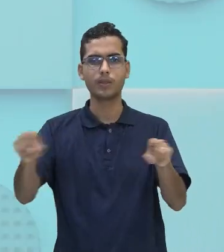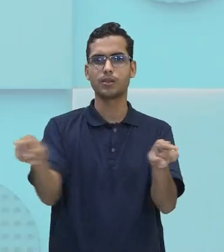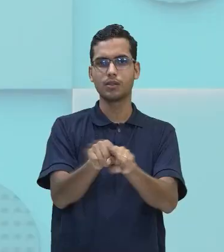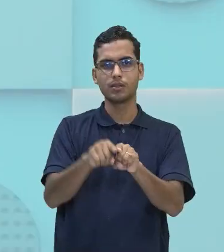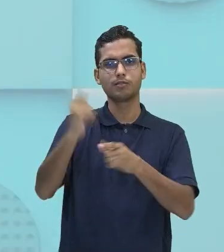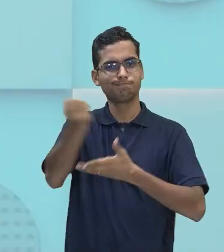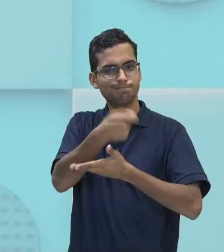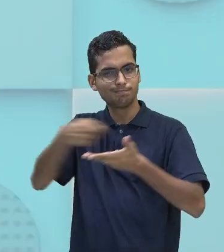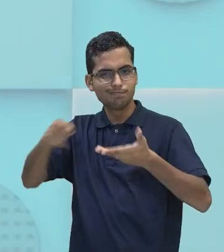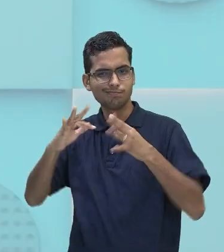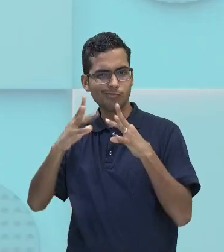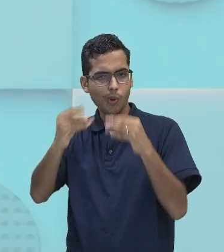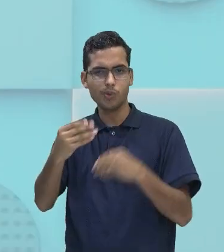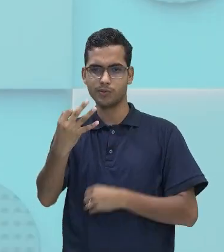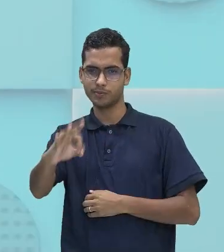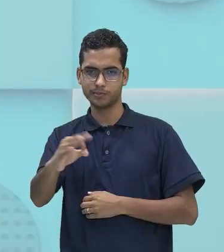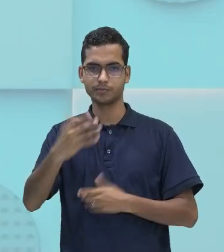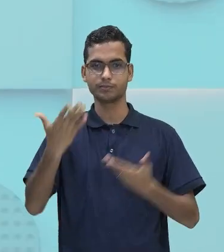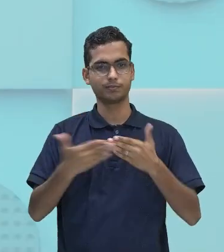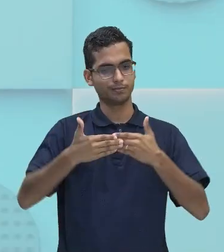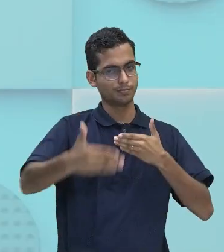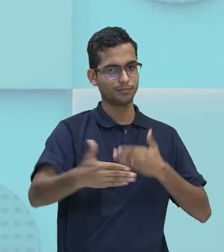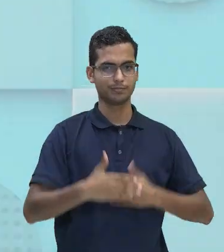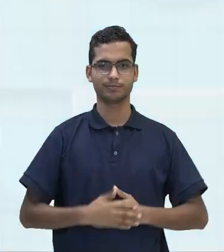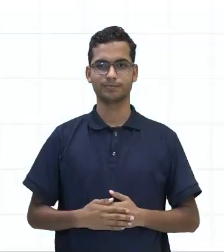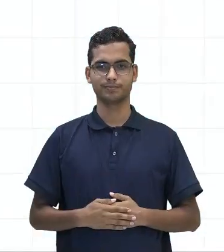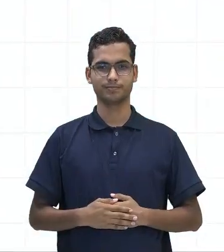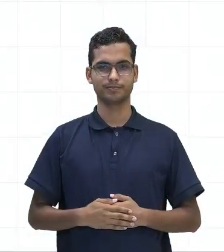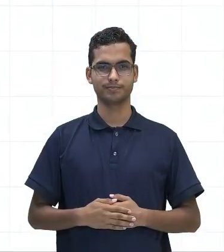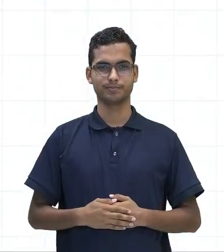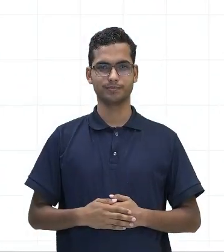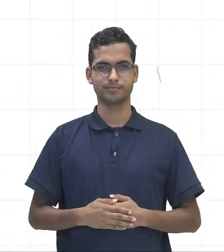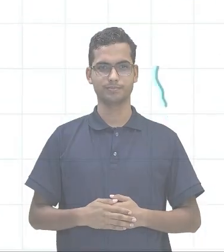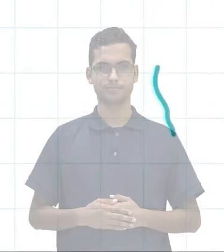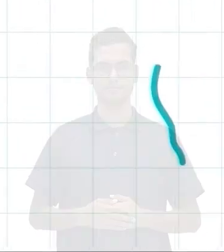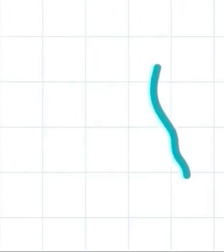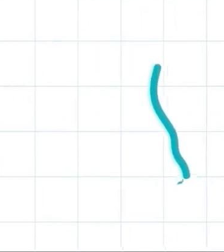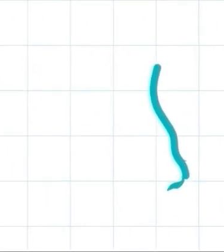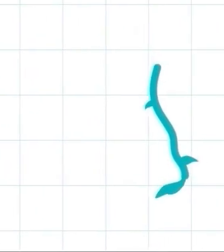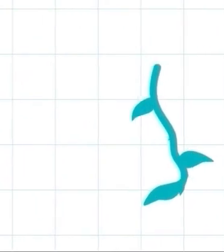e faça suas anotações. Vamos à aula?